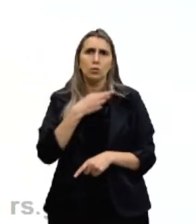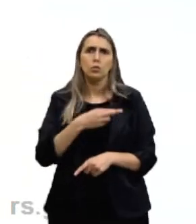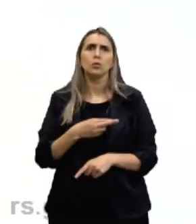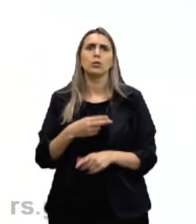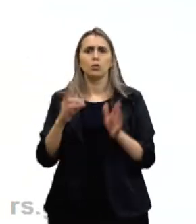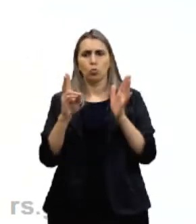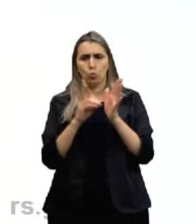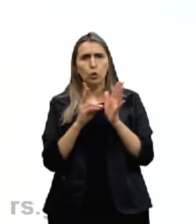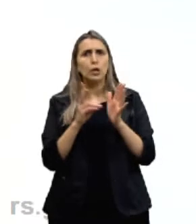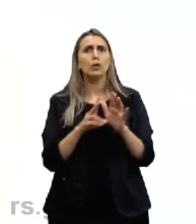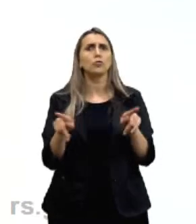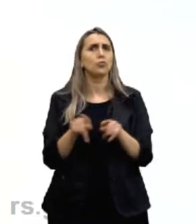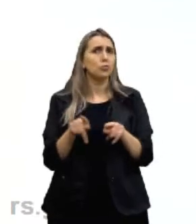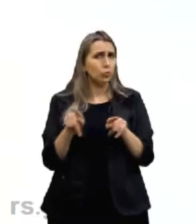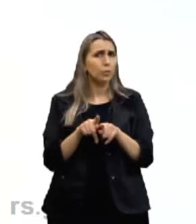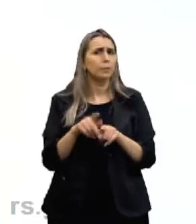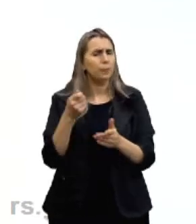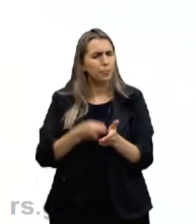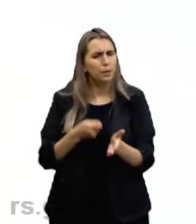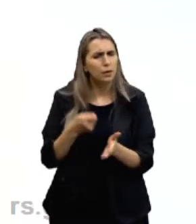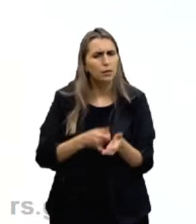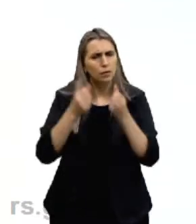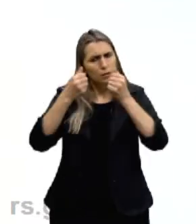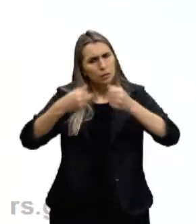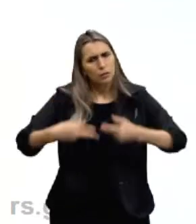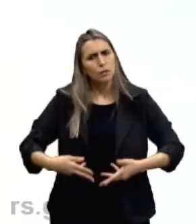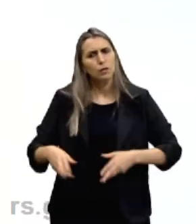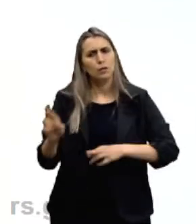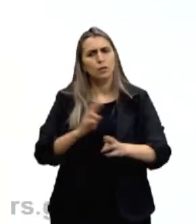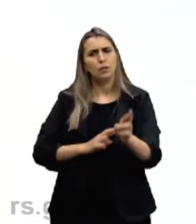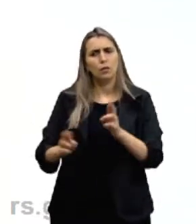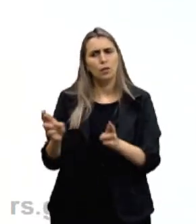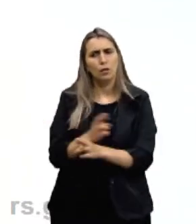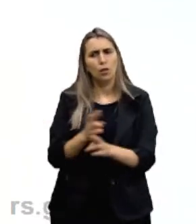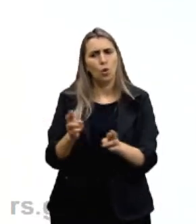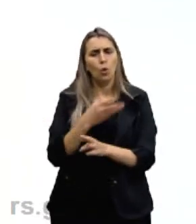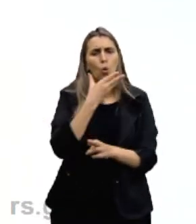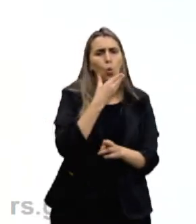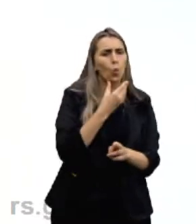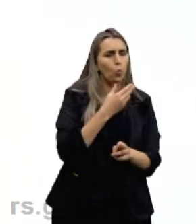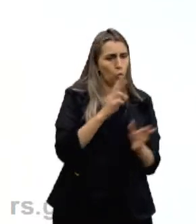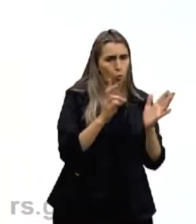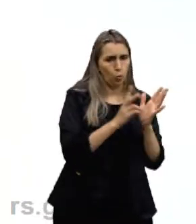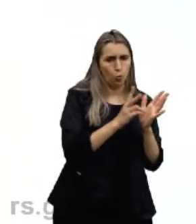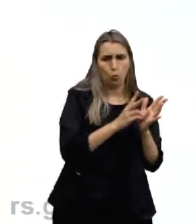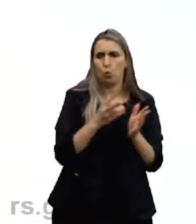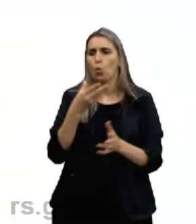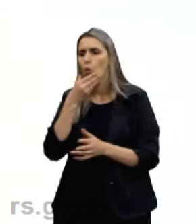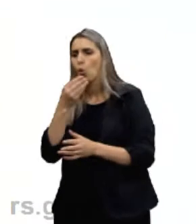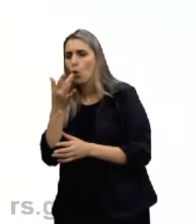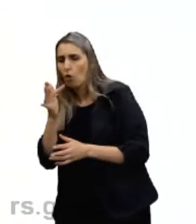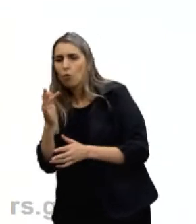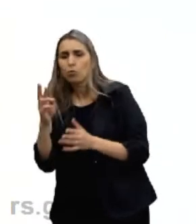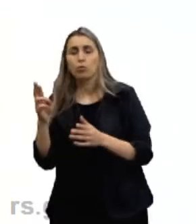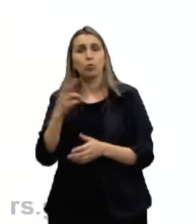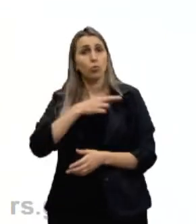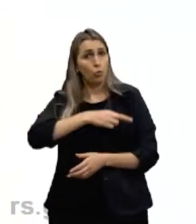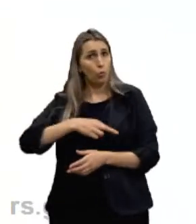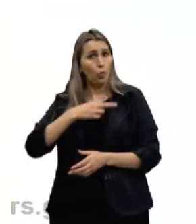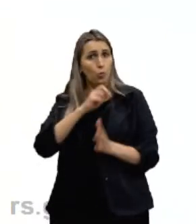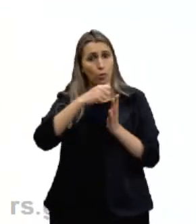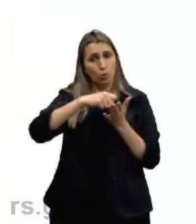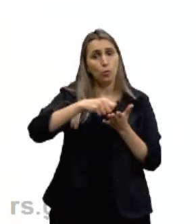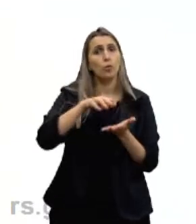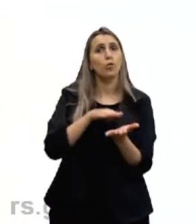romance indianista e ele vai ter em tá explicar essa relação do índio com um homem branco Nos romances